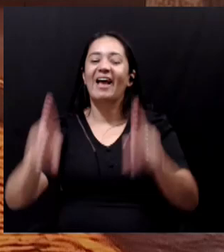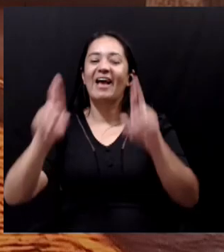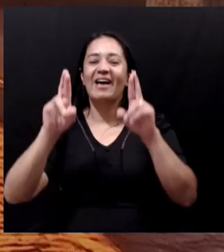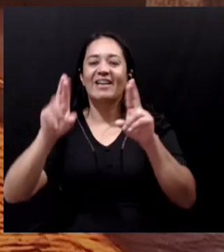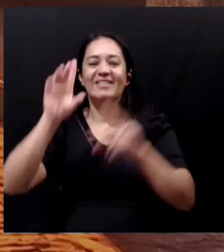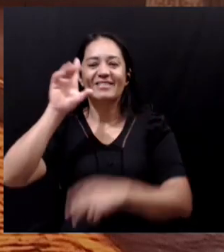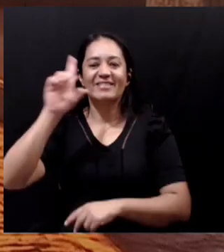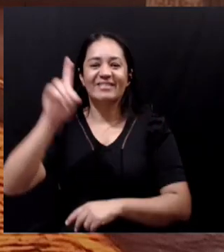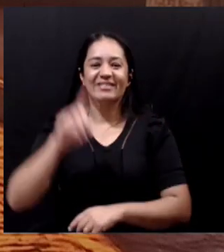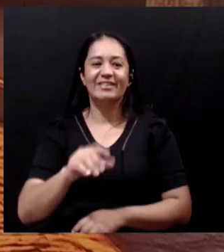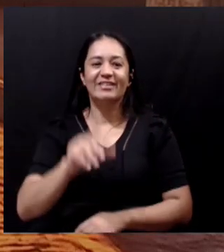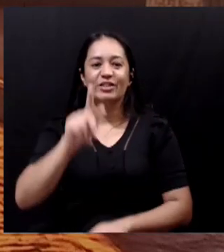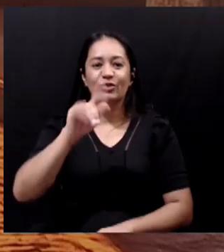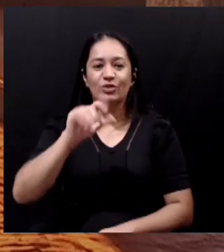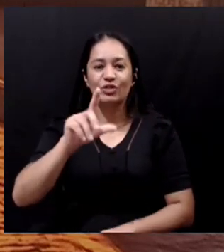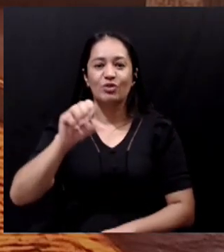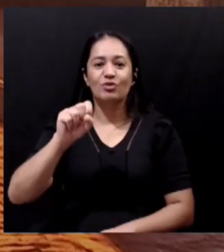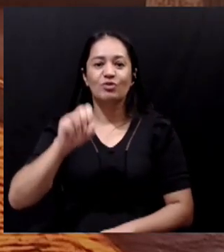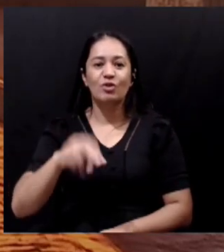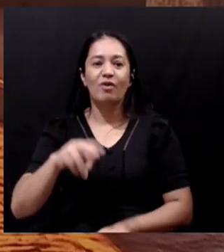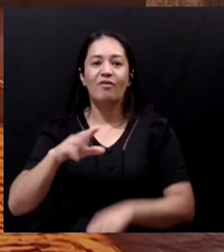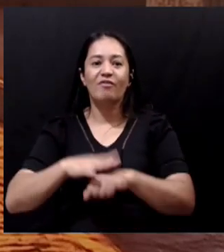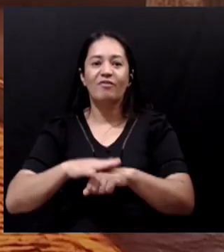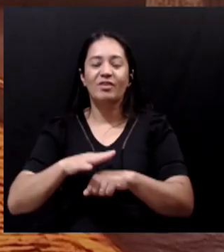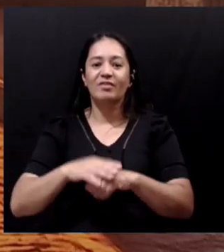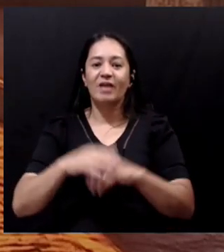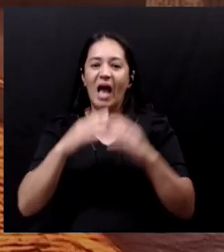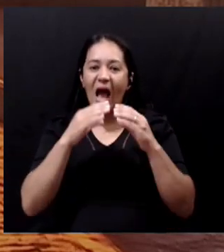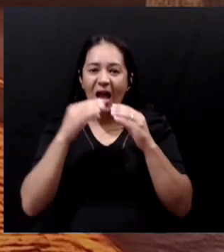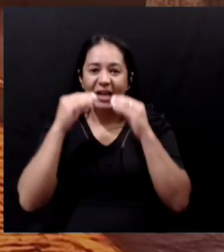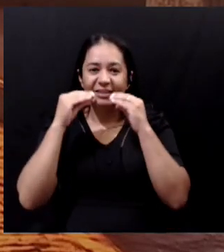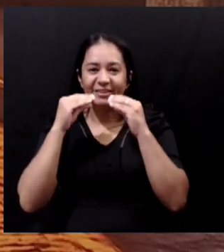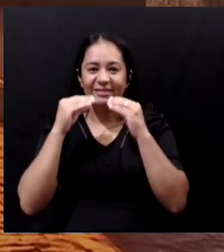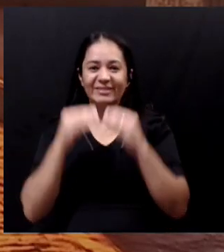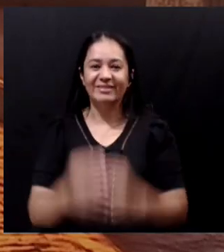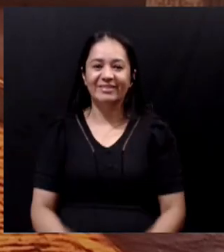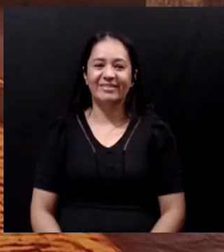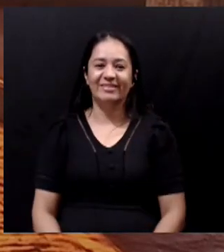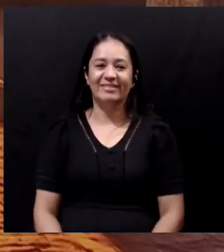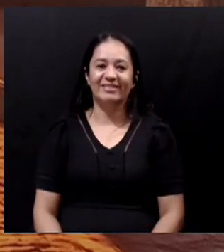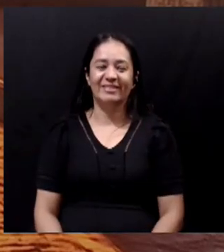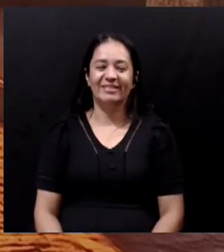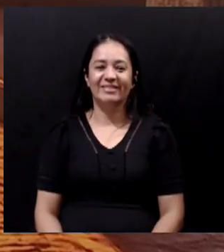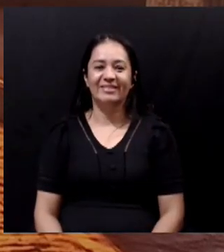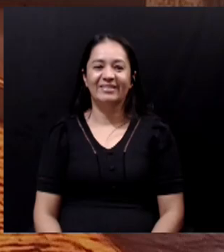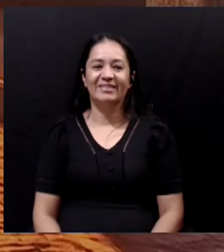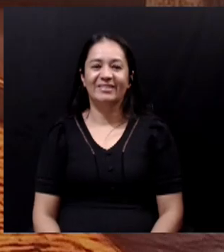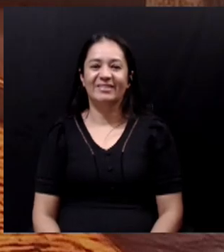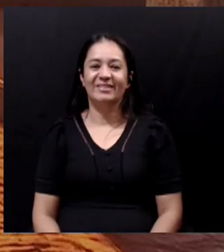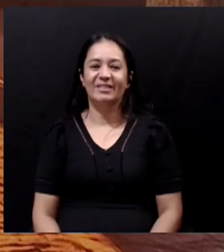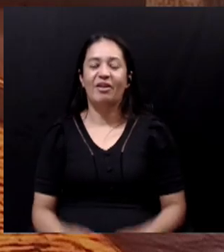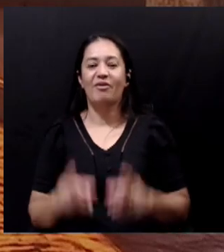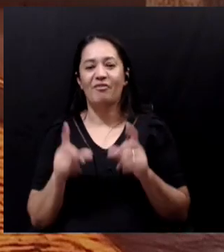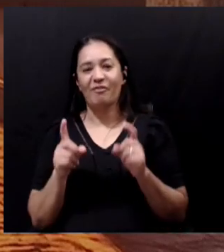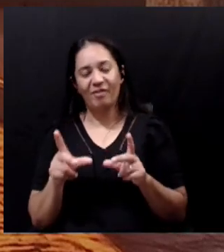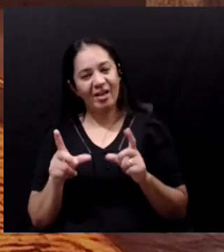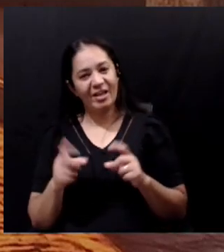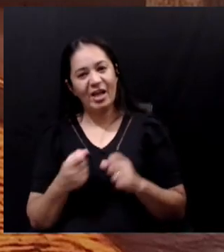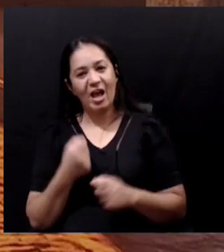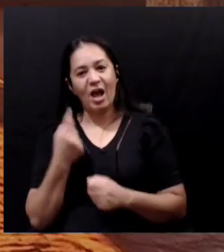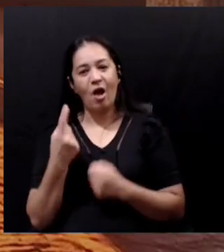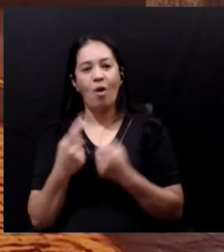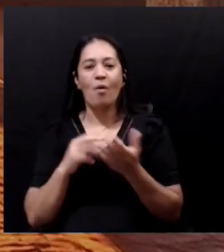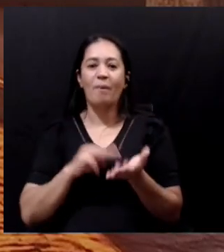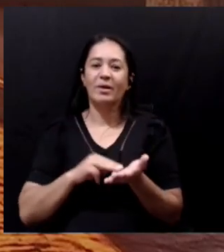faz? Ele montou uma hamburgueria. Olha! Montou uma hamburgueria, vende alguns pastéis também, mas o forte